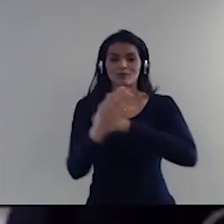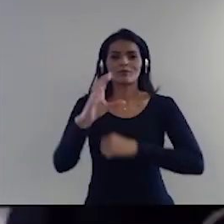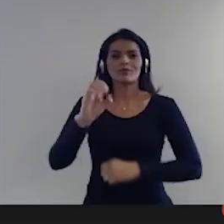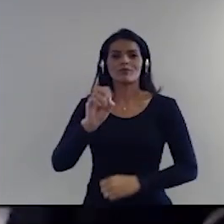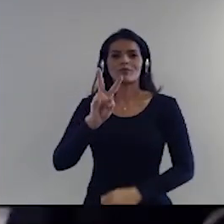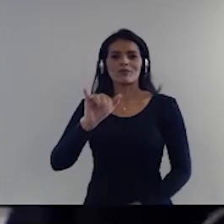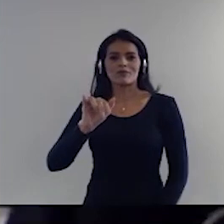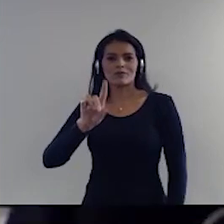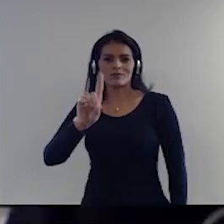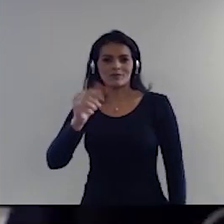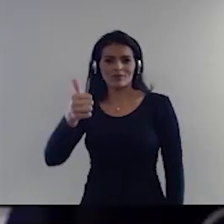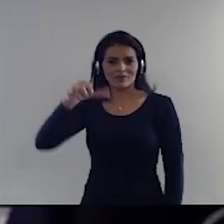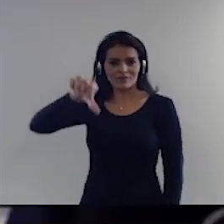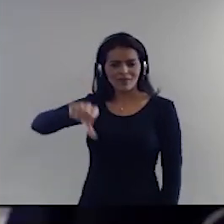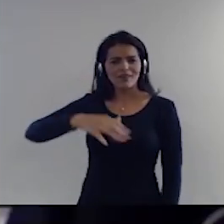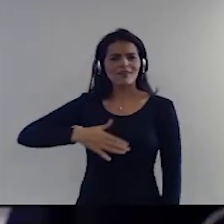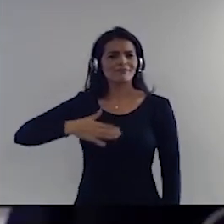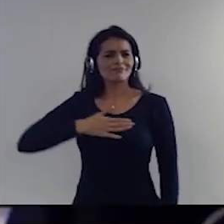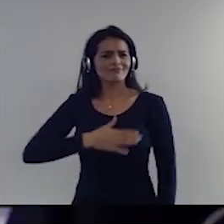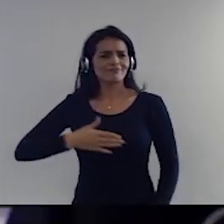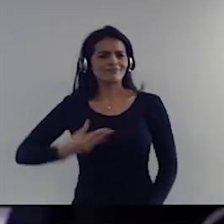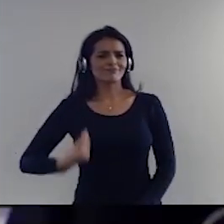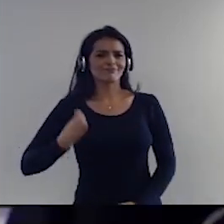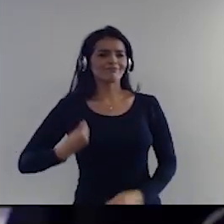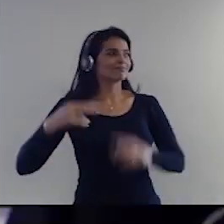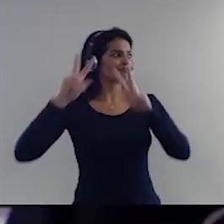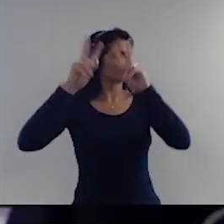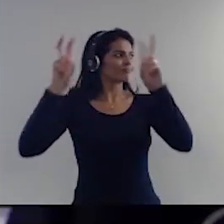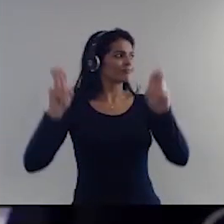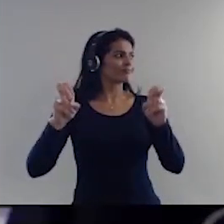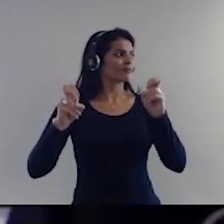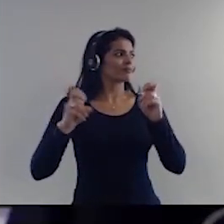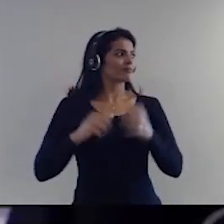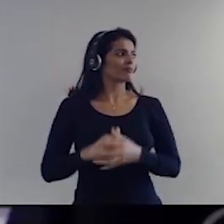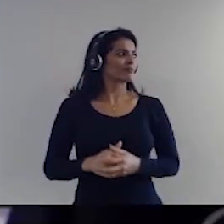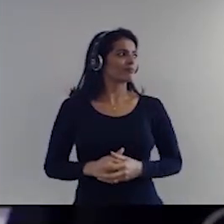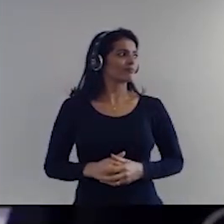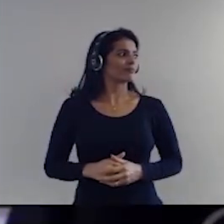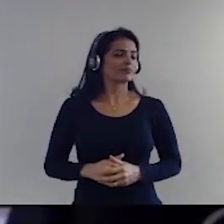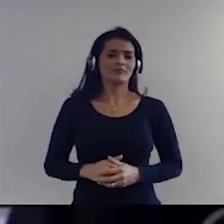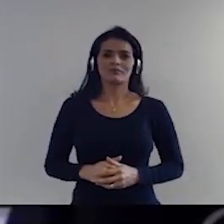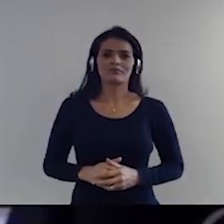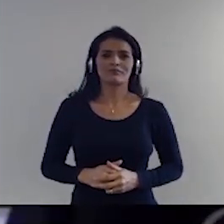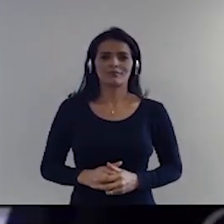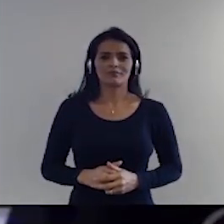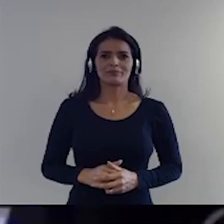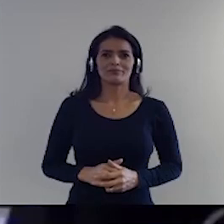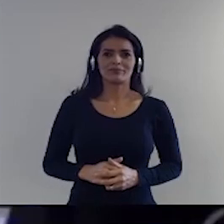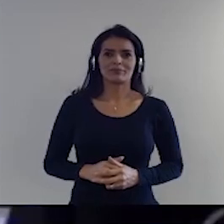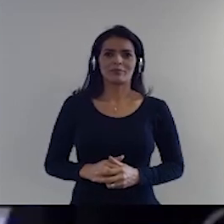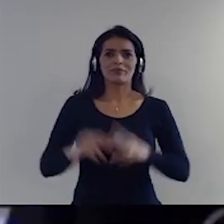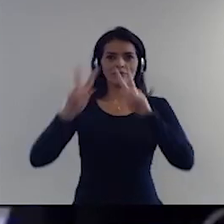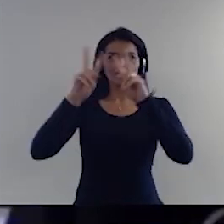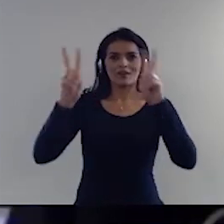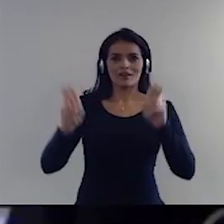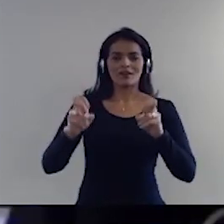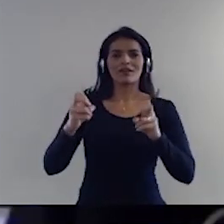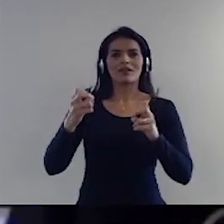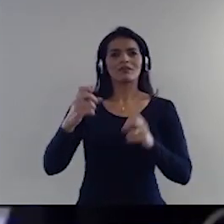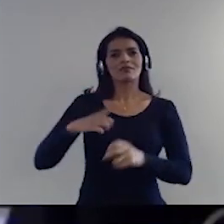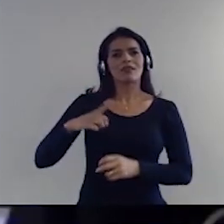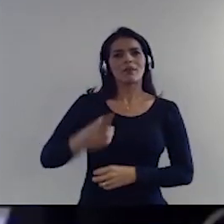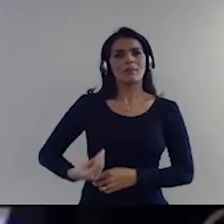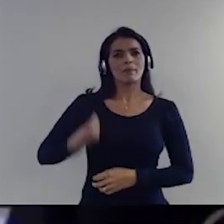uma imensa honra participar do painel Os Grupos Vulneráveis em Tempos de Pandemia. Nesse painel, nós vamos contar